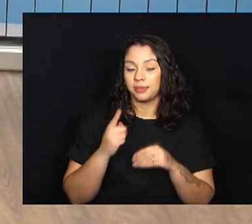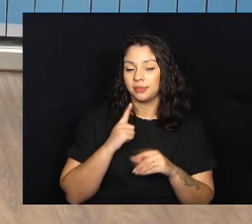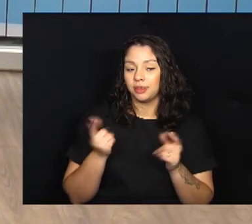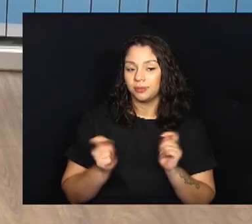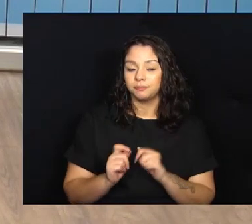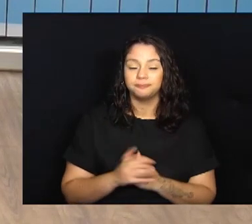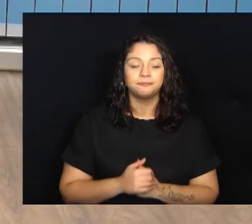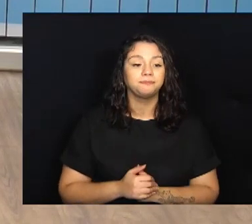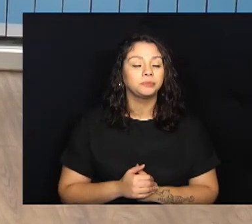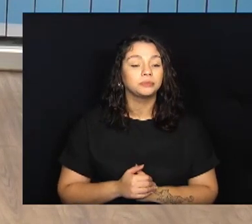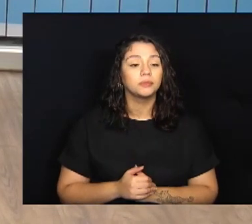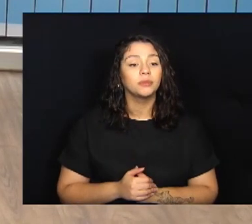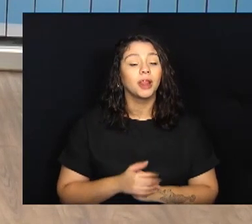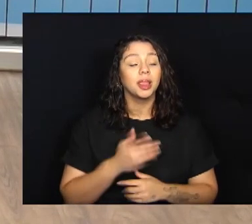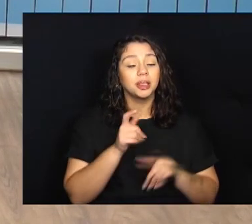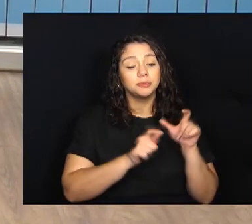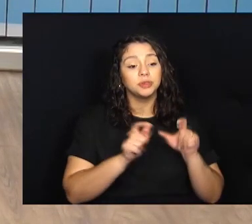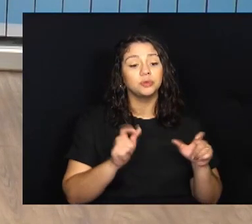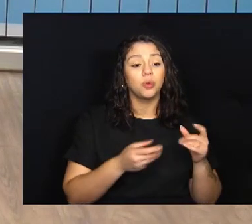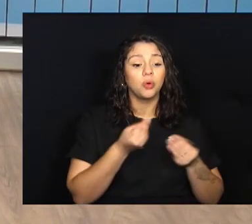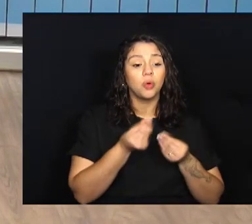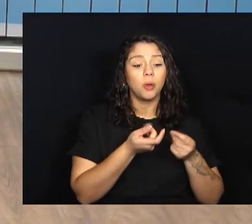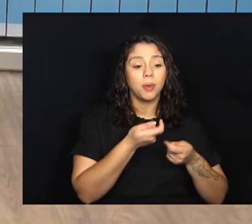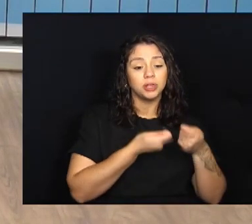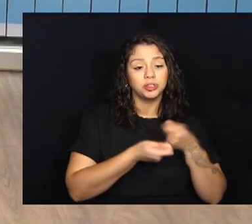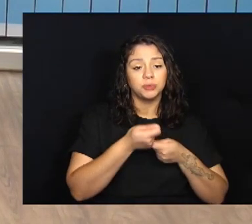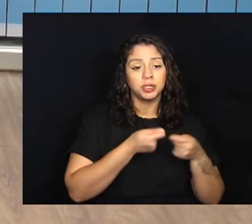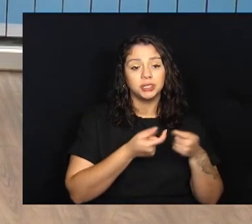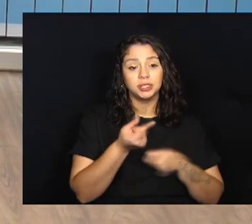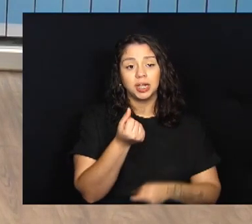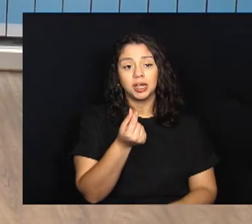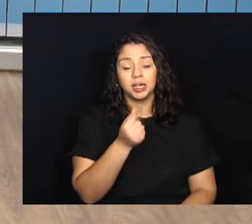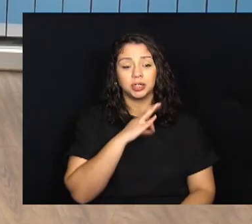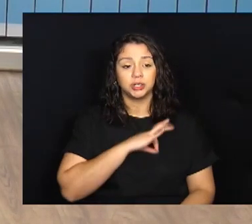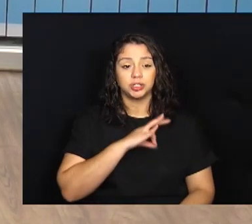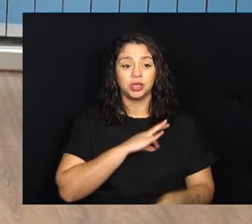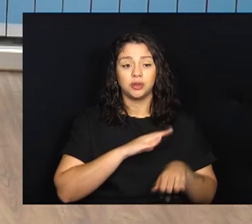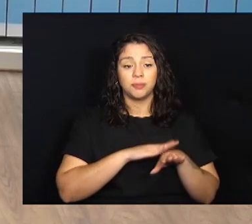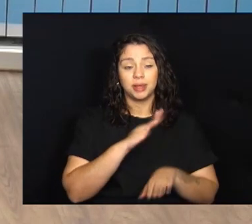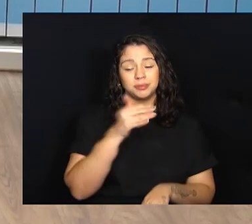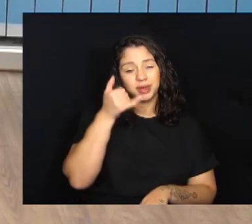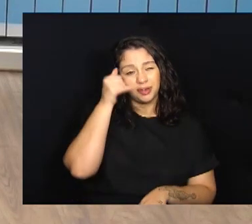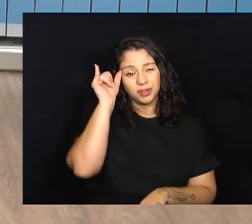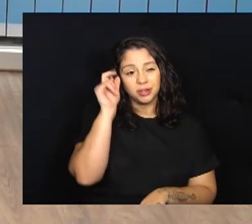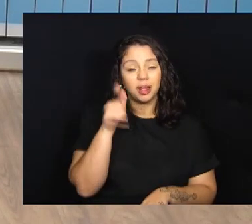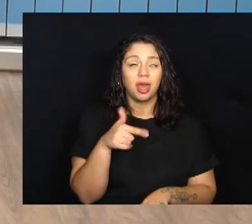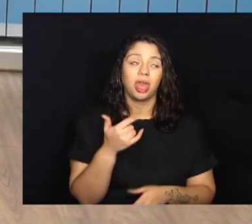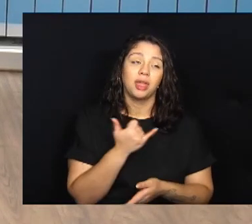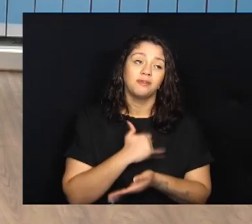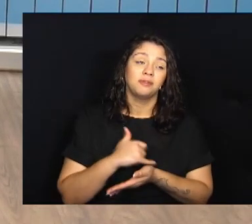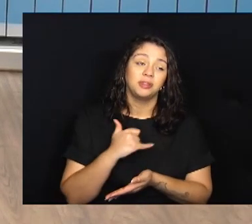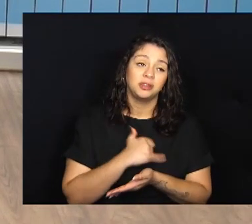elas devem administrar essa renda extra para não cair naquele vício, né, de ter a renda extra e